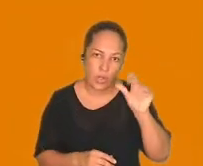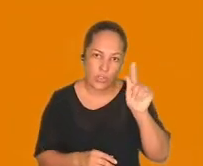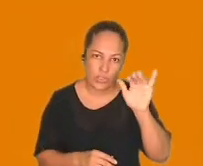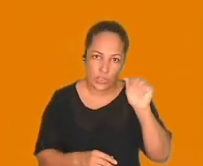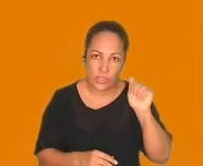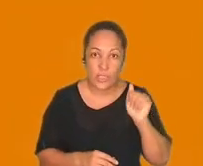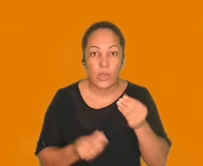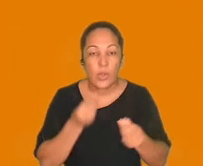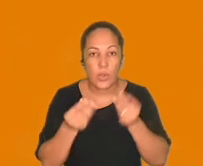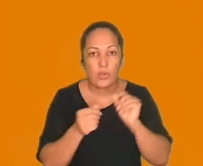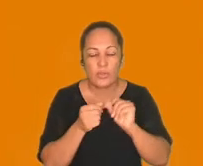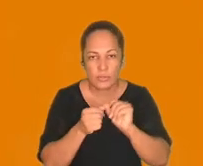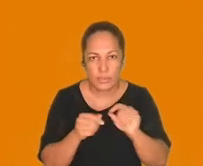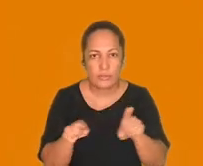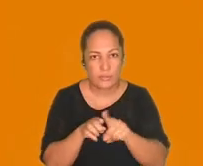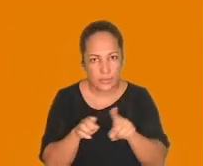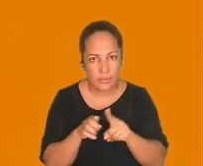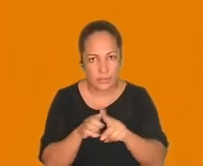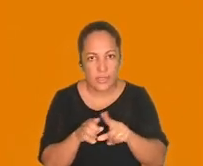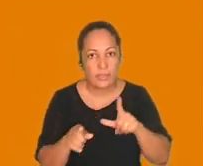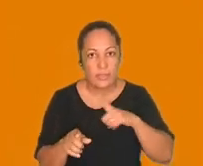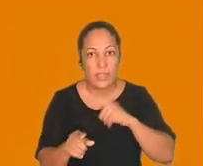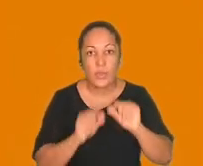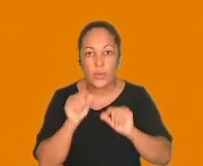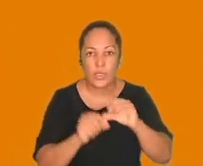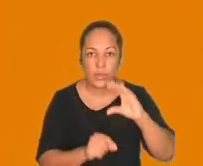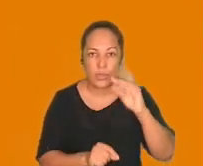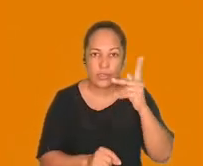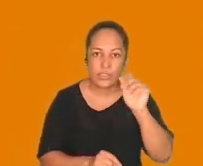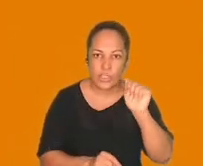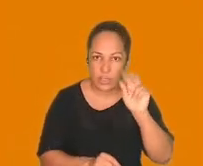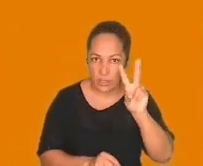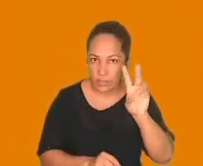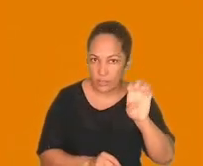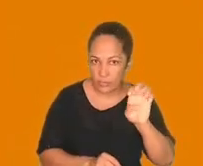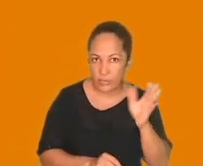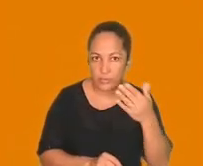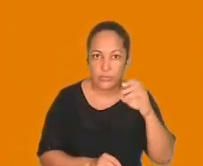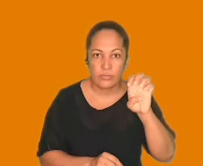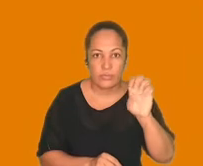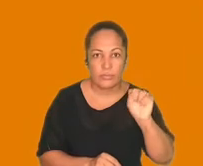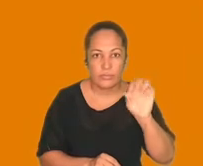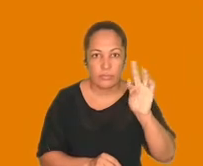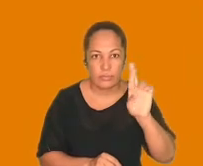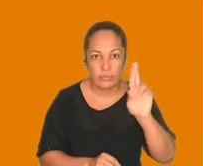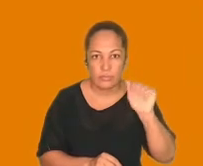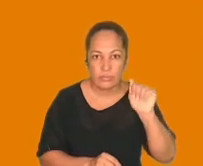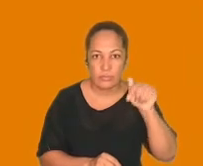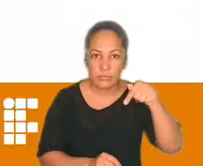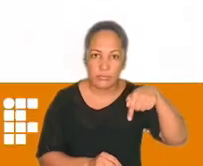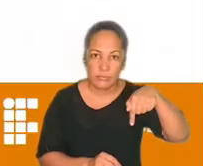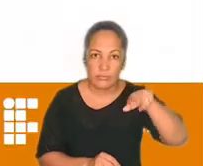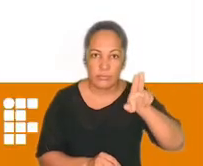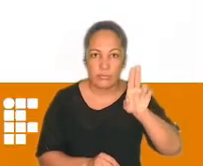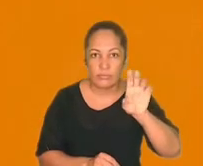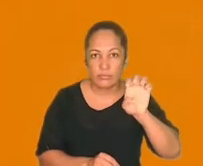isso é feito através de uma chave estrangeira, nos vários tipos de cardinalidade, tá bom? Muito bem,